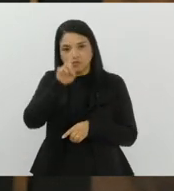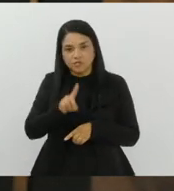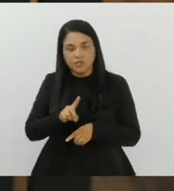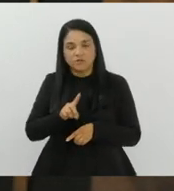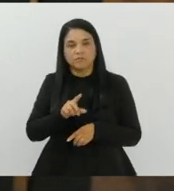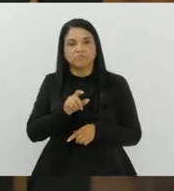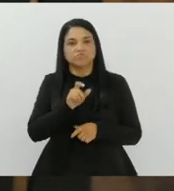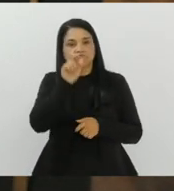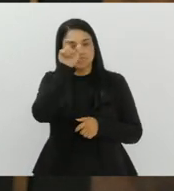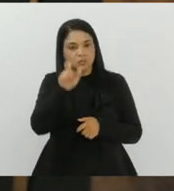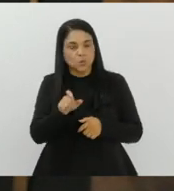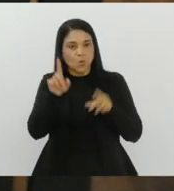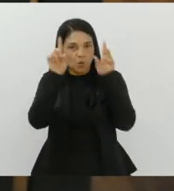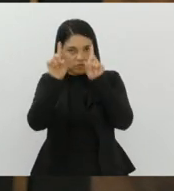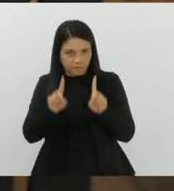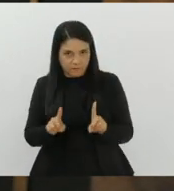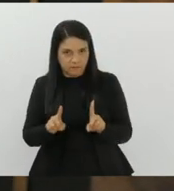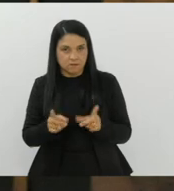com deficiência.